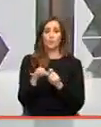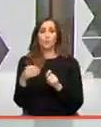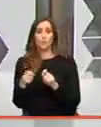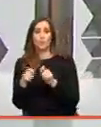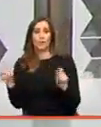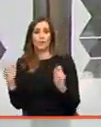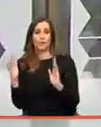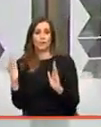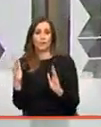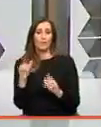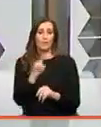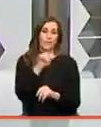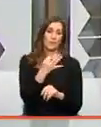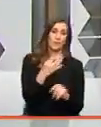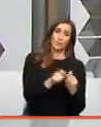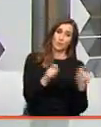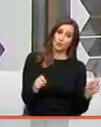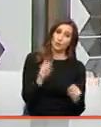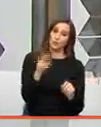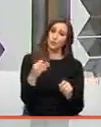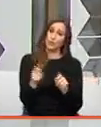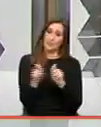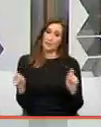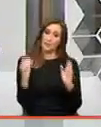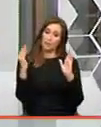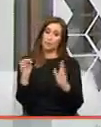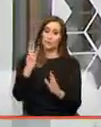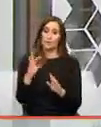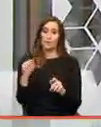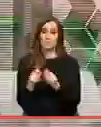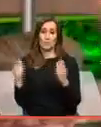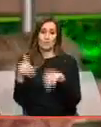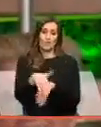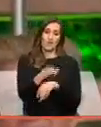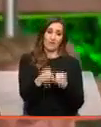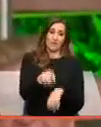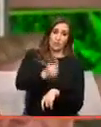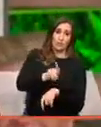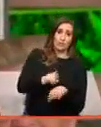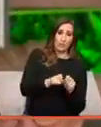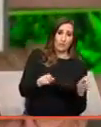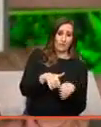não era o primeiro período o segundo período do terceiro período está a acabar o primeiro período